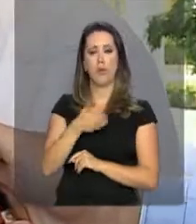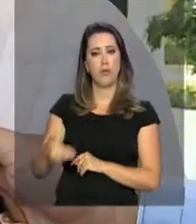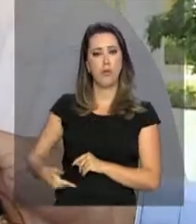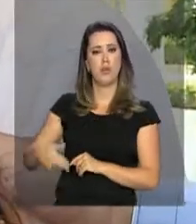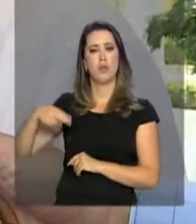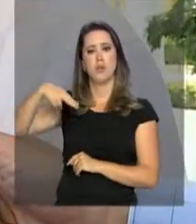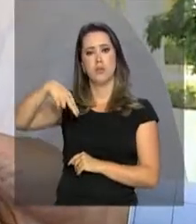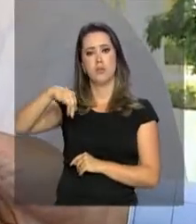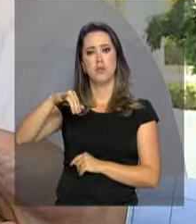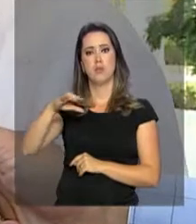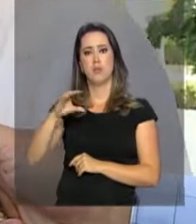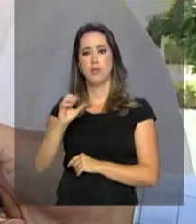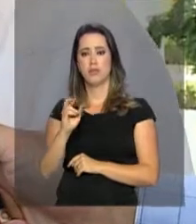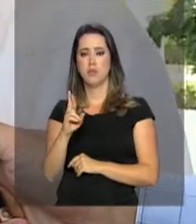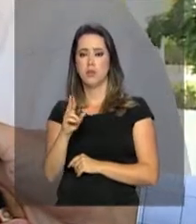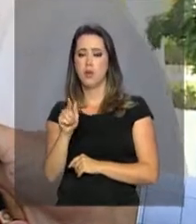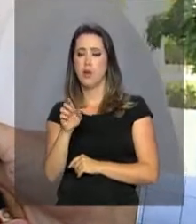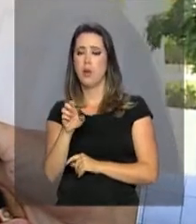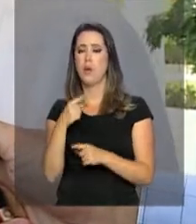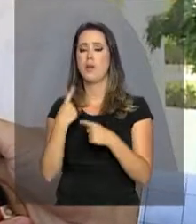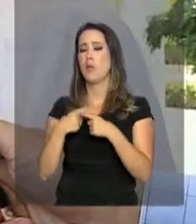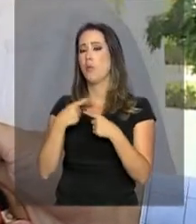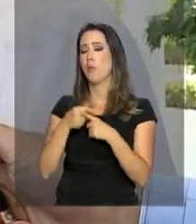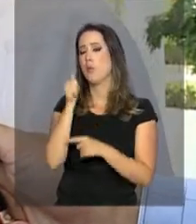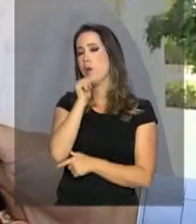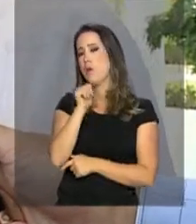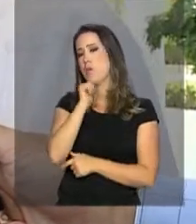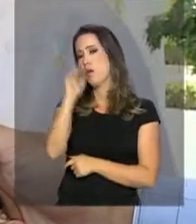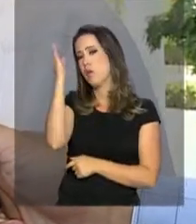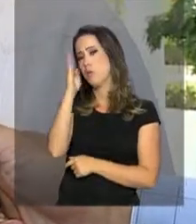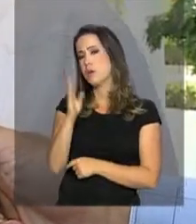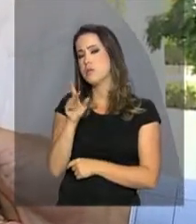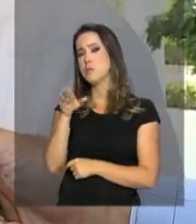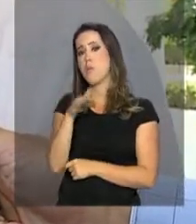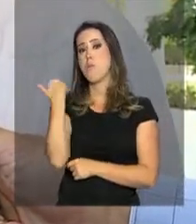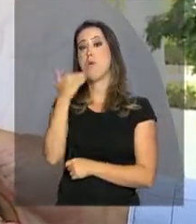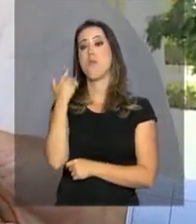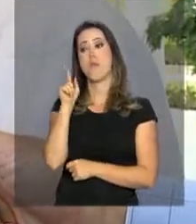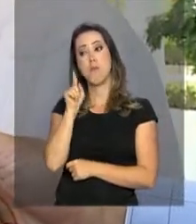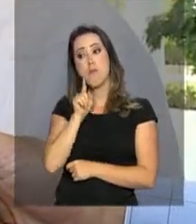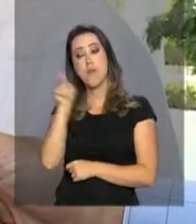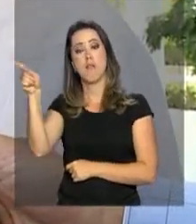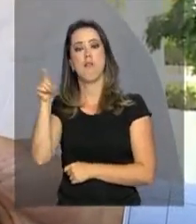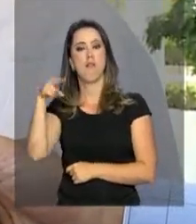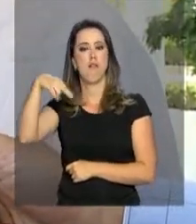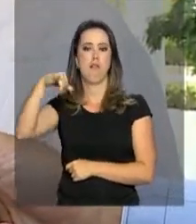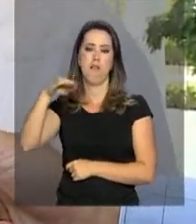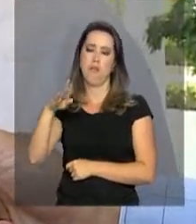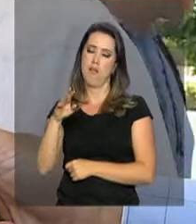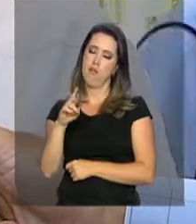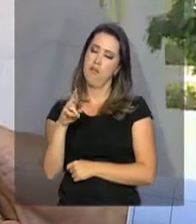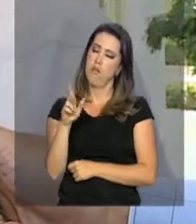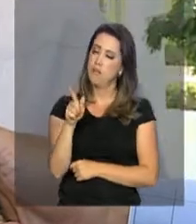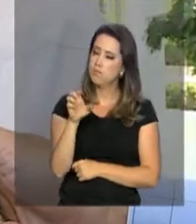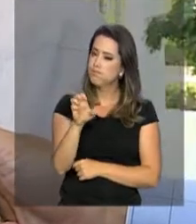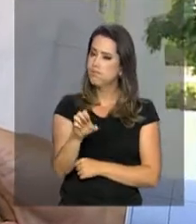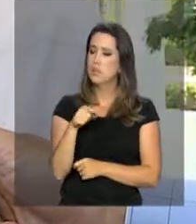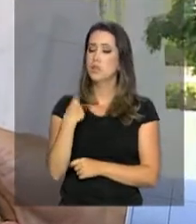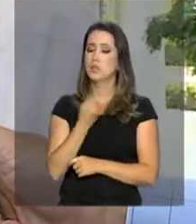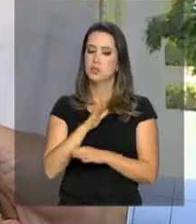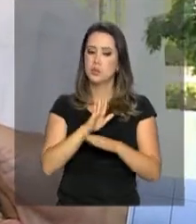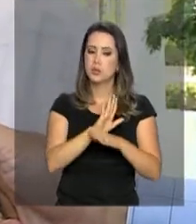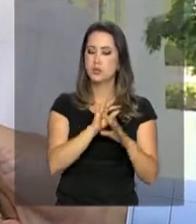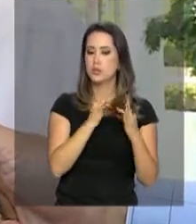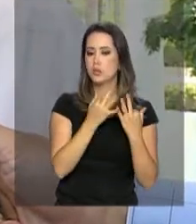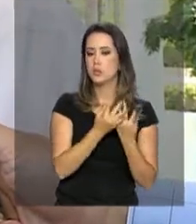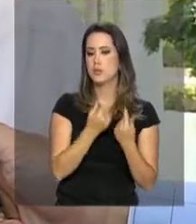pelo ocorrido e estamos também mobilizados para dar apoio à família e pra lidar